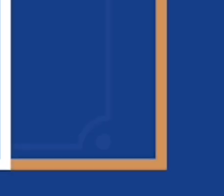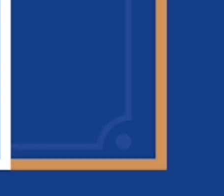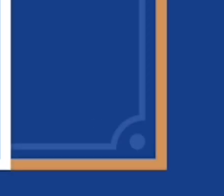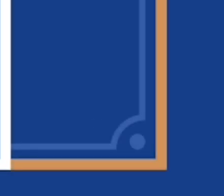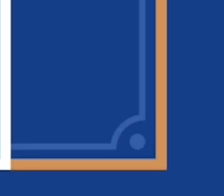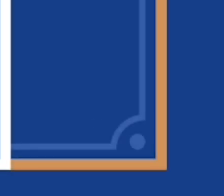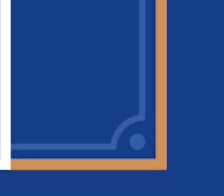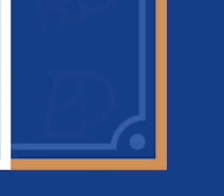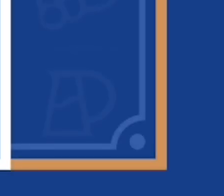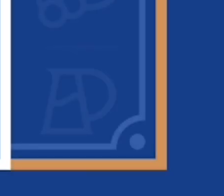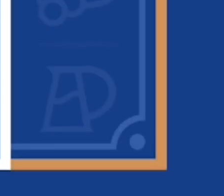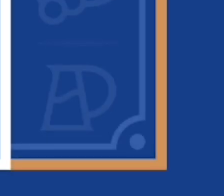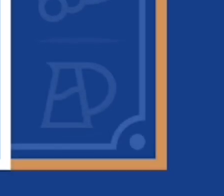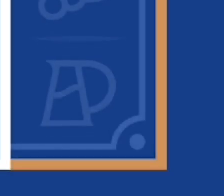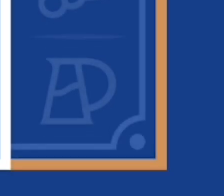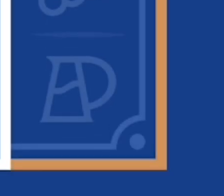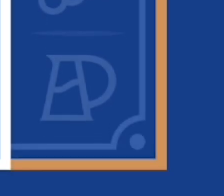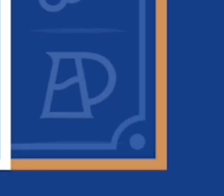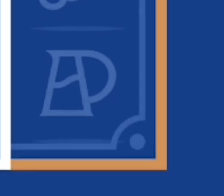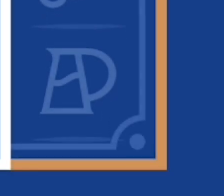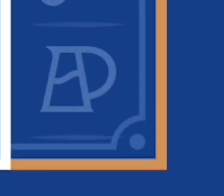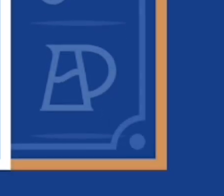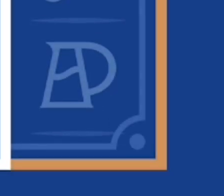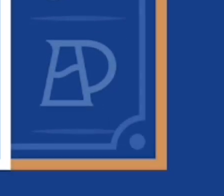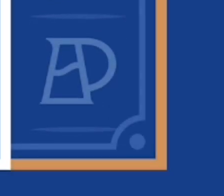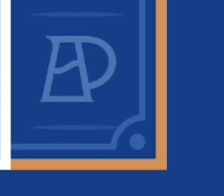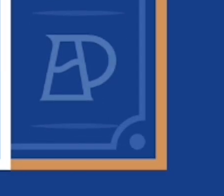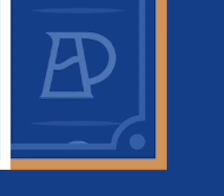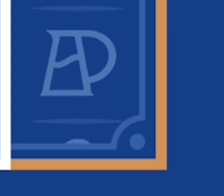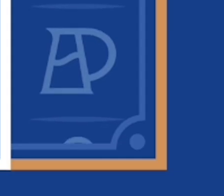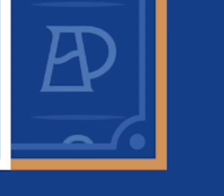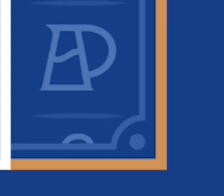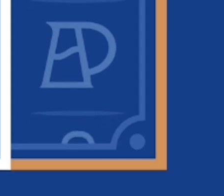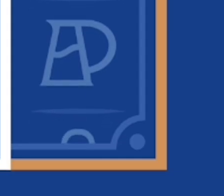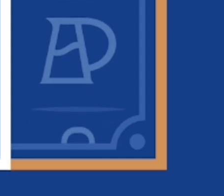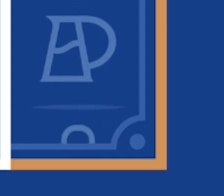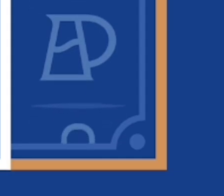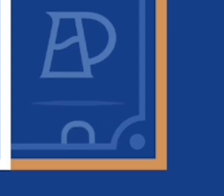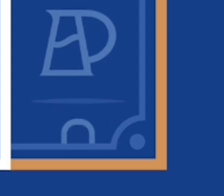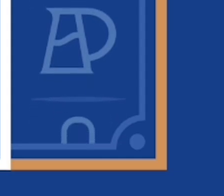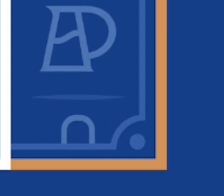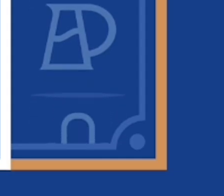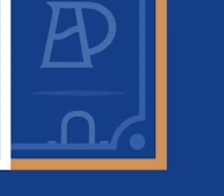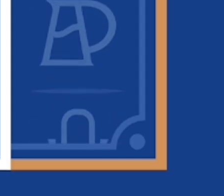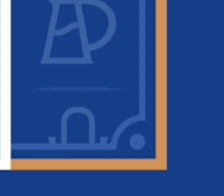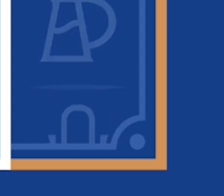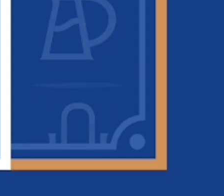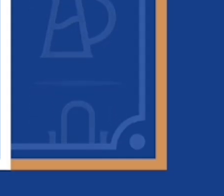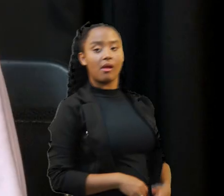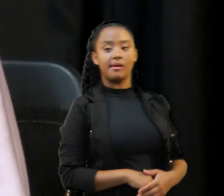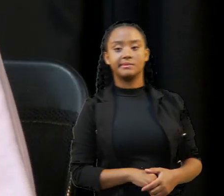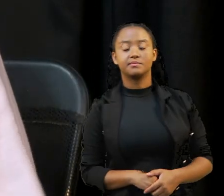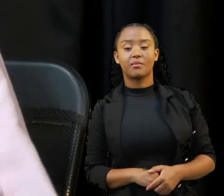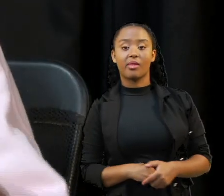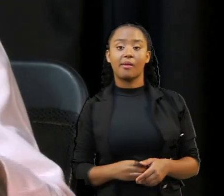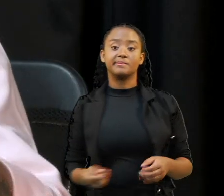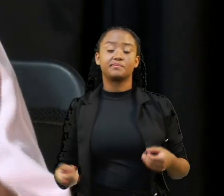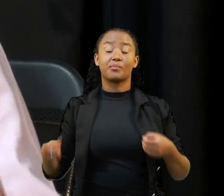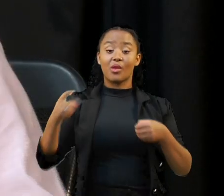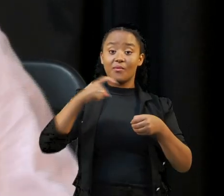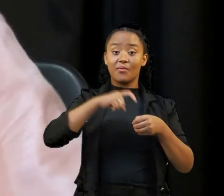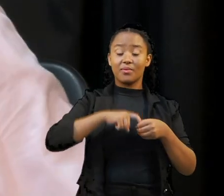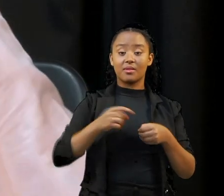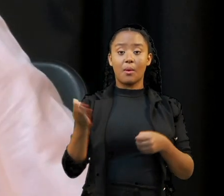Estamos de volta. E aí? Bora prosear? De volta